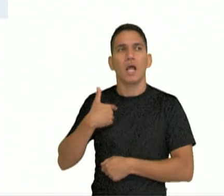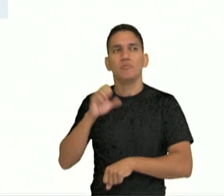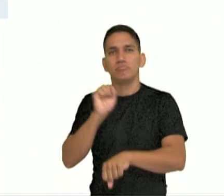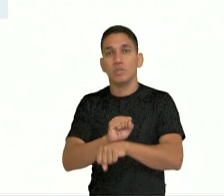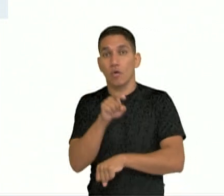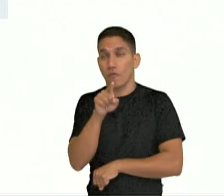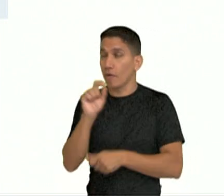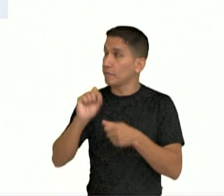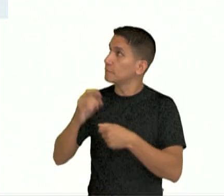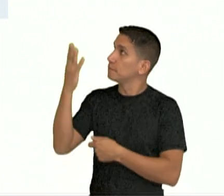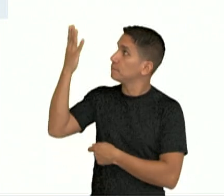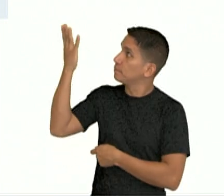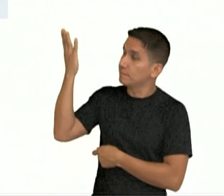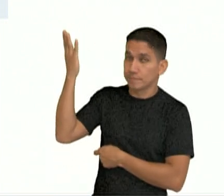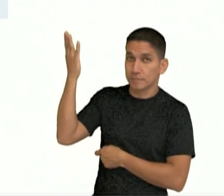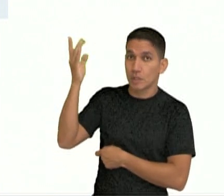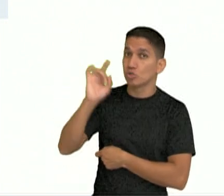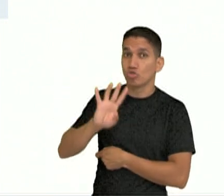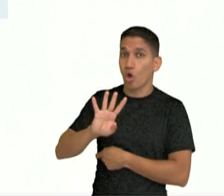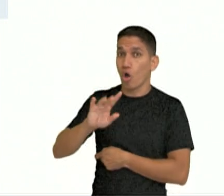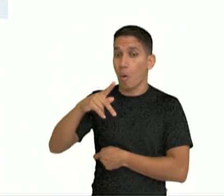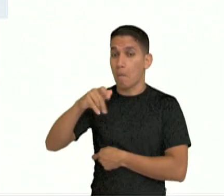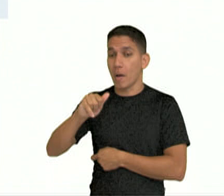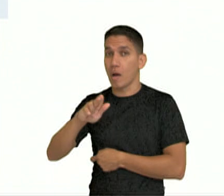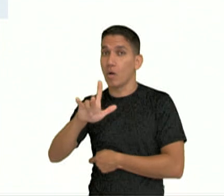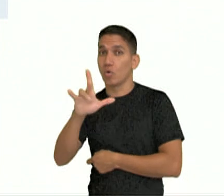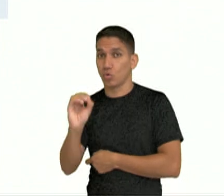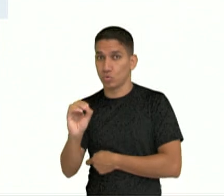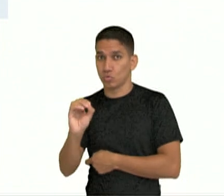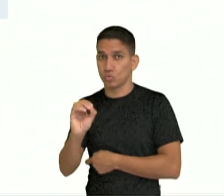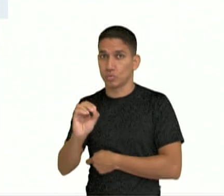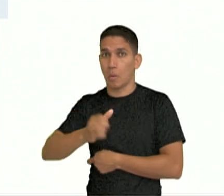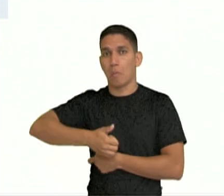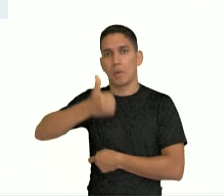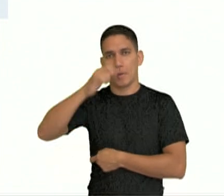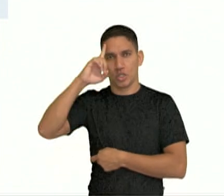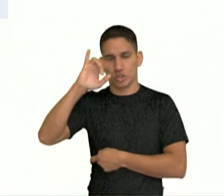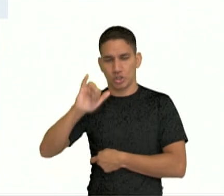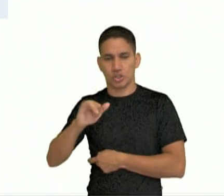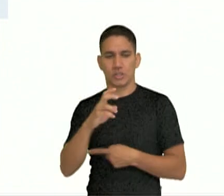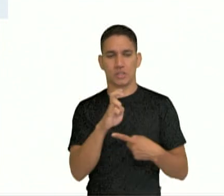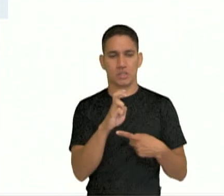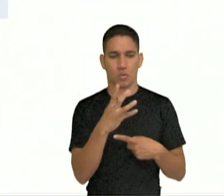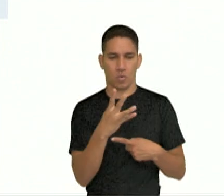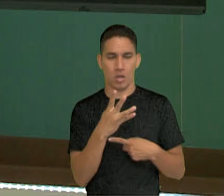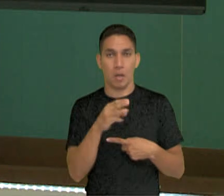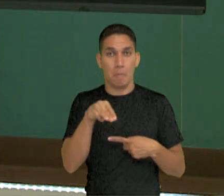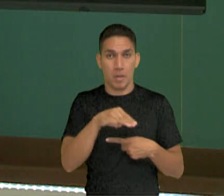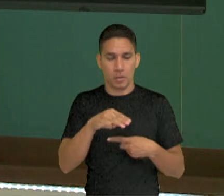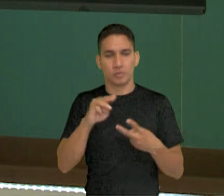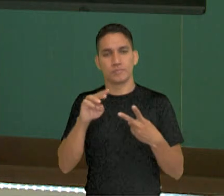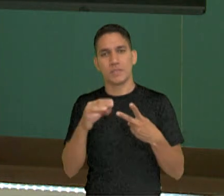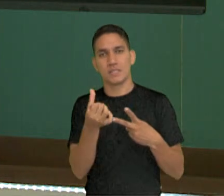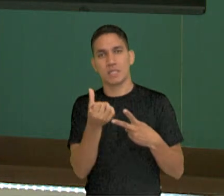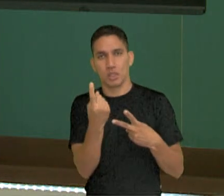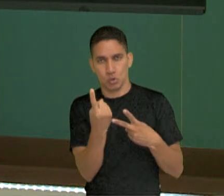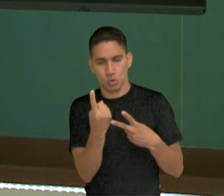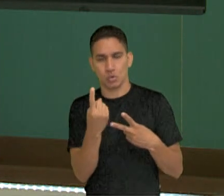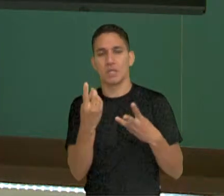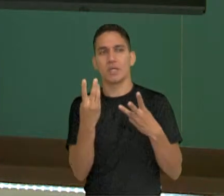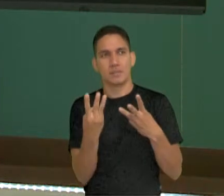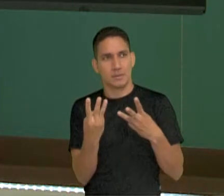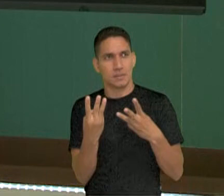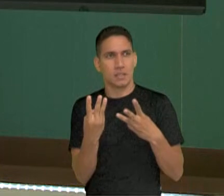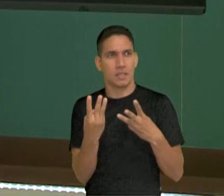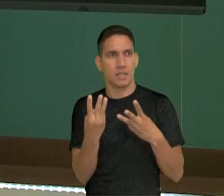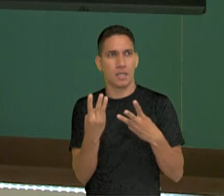calcularem apenas a variância do Paulo. Então, o Paulo no primeiro dia, 54 minutos. Segundo dia, 61. 3,